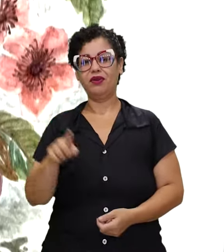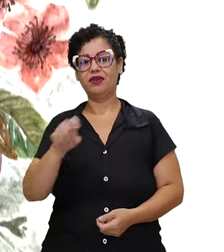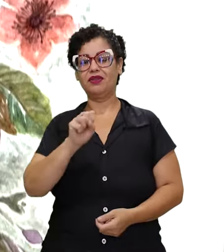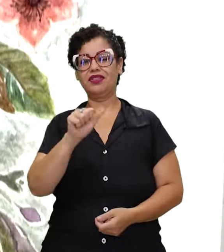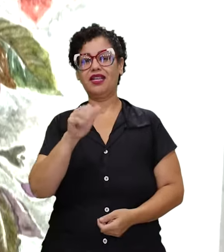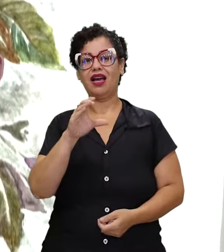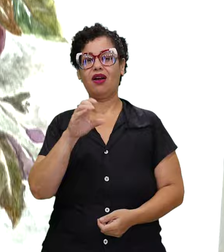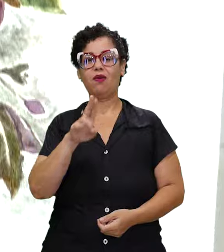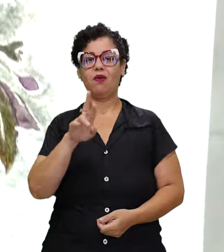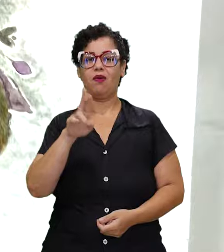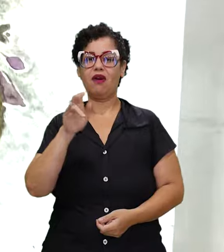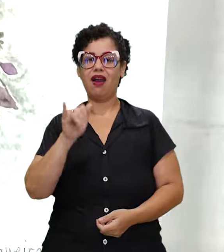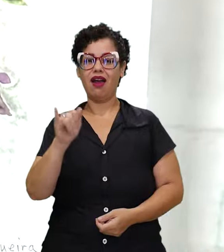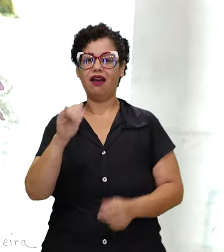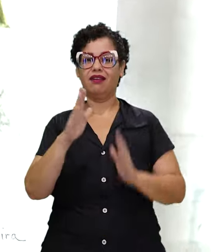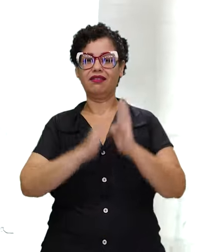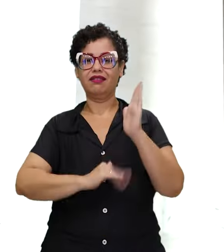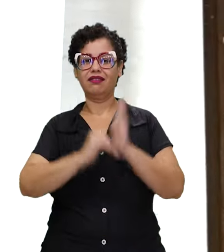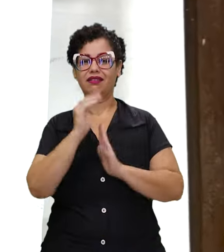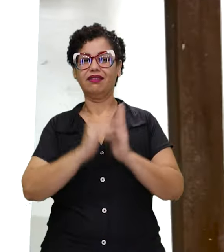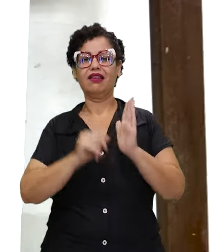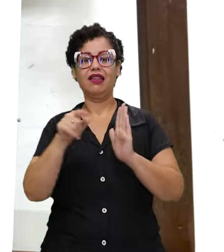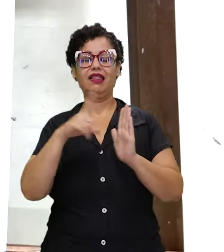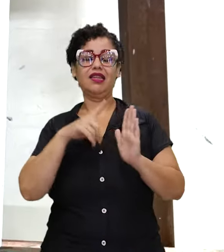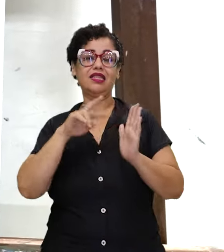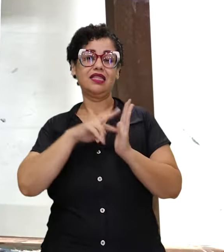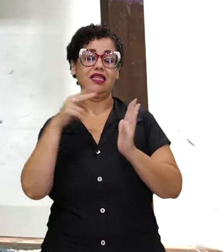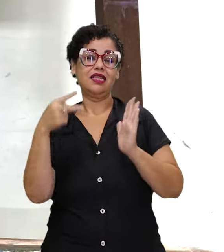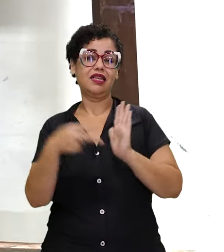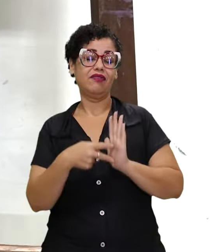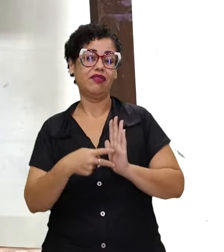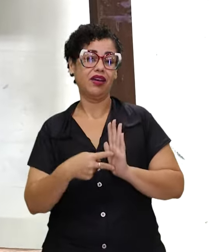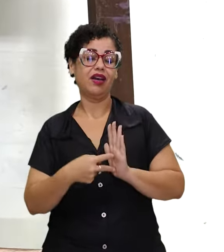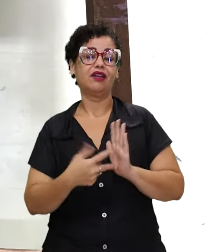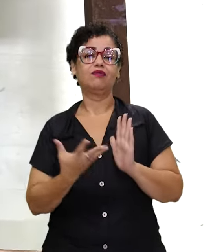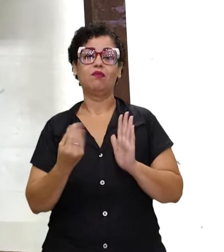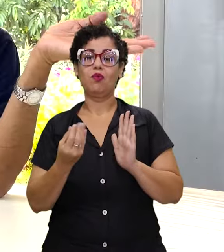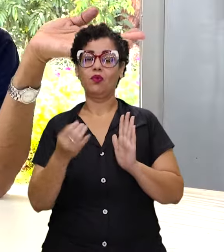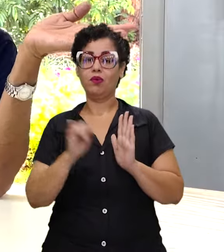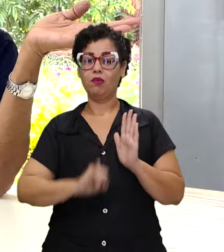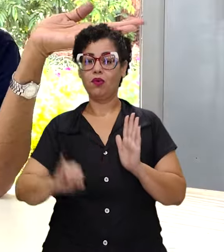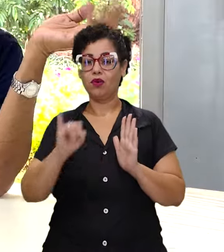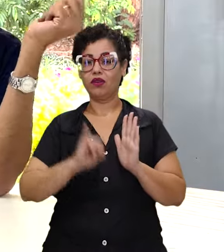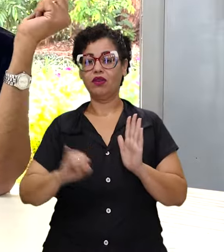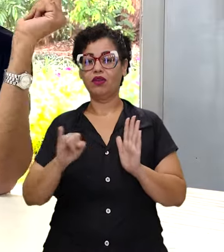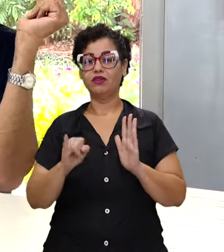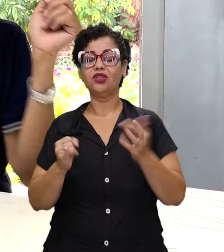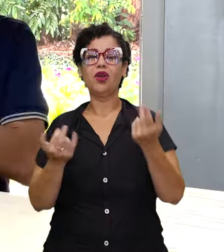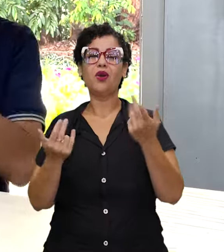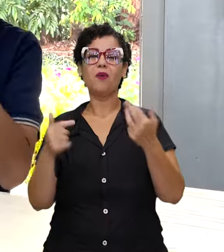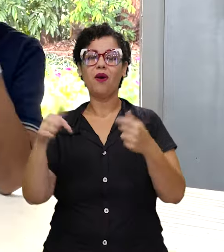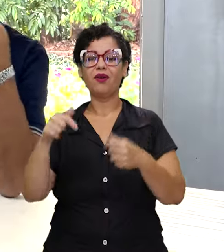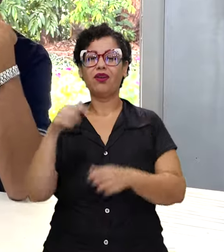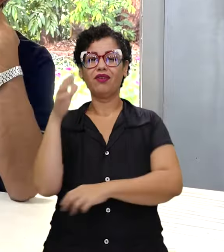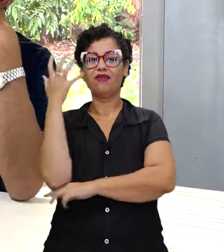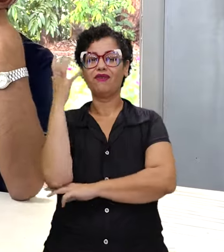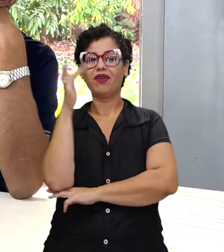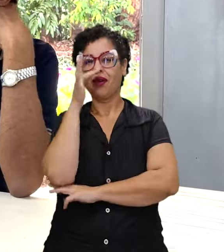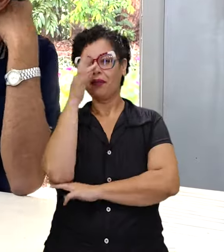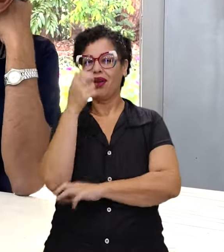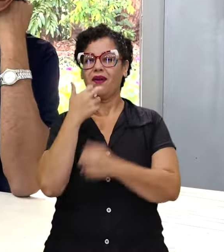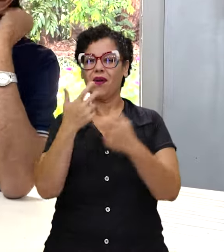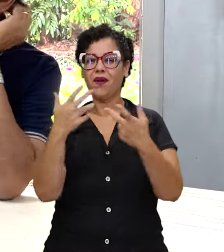cultura japonesa, ela tem um significado muito importante, como o ipê aqui para nós. Nessa questão